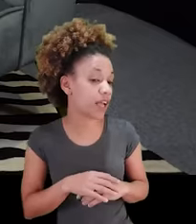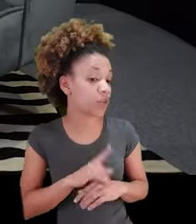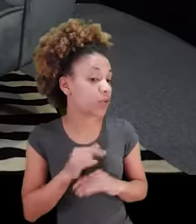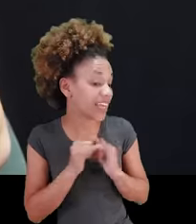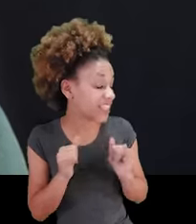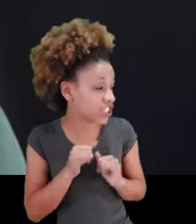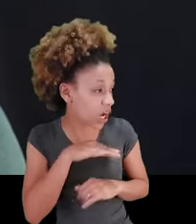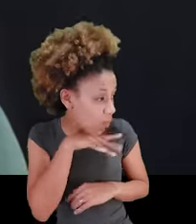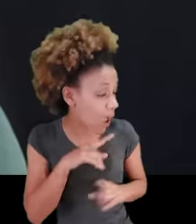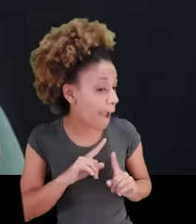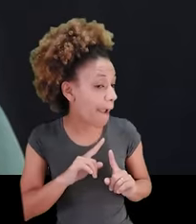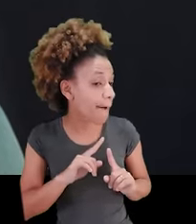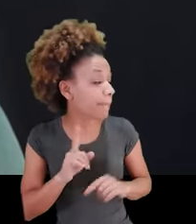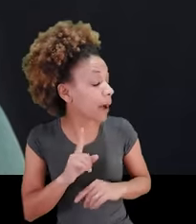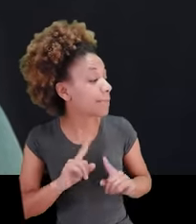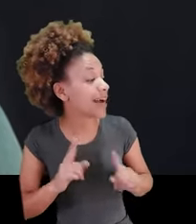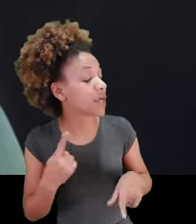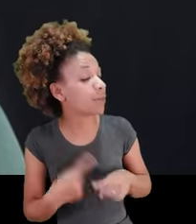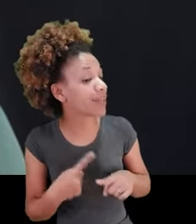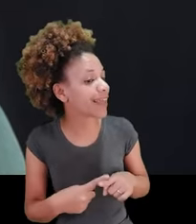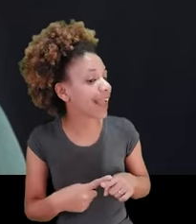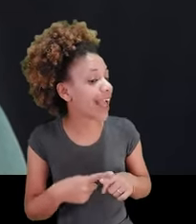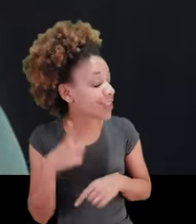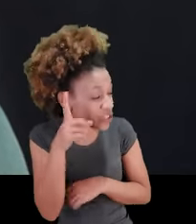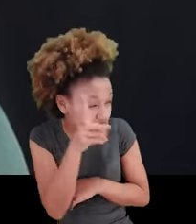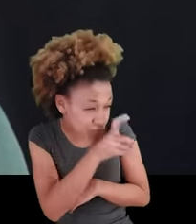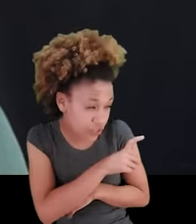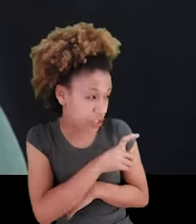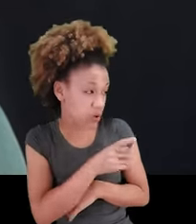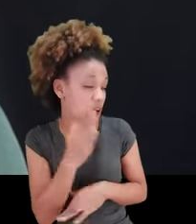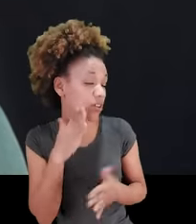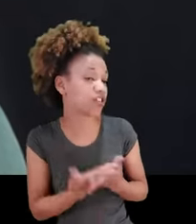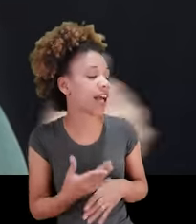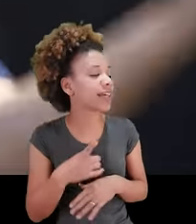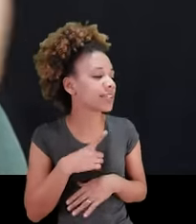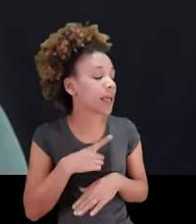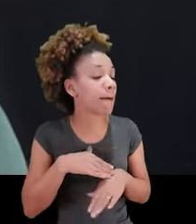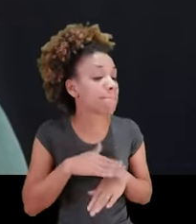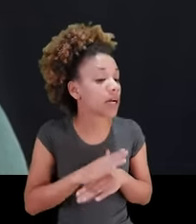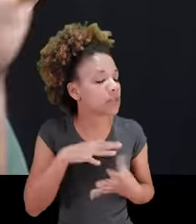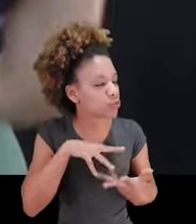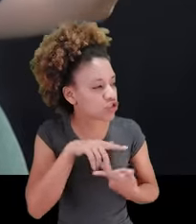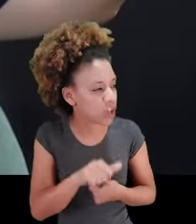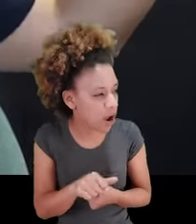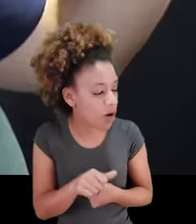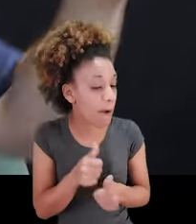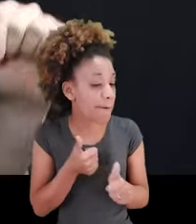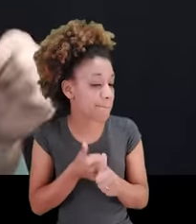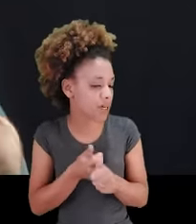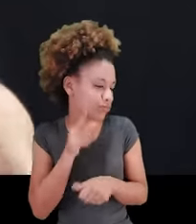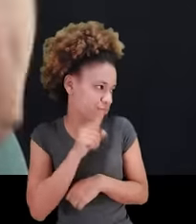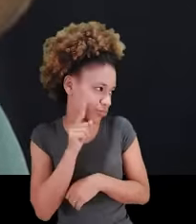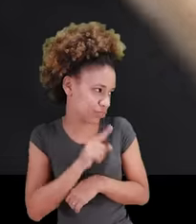negativa. Mas é mais difícil, porque... Eu acredito que a gente tem uma questão mais mundial, por estarmos muito próximos dos